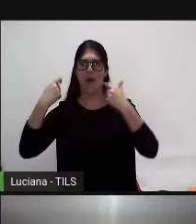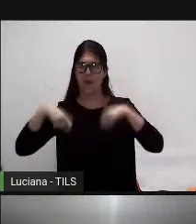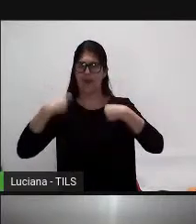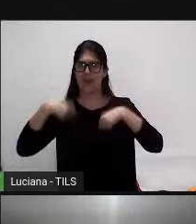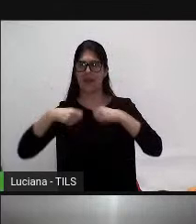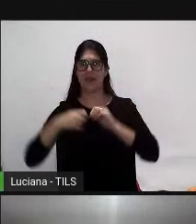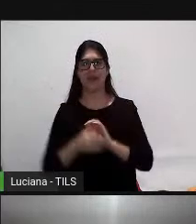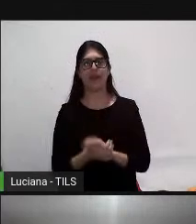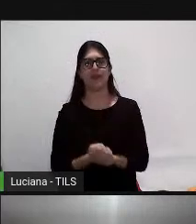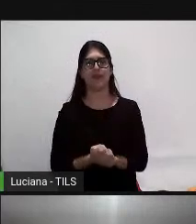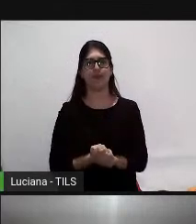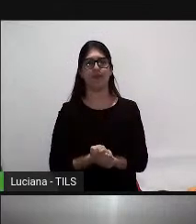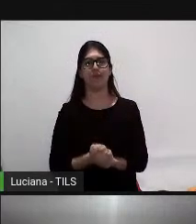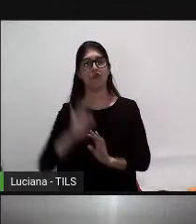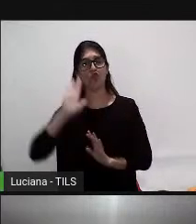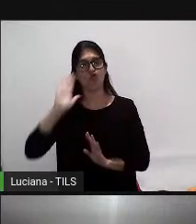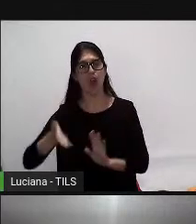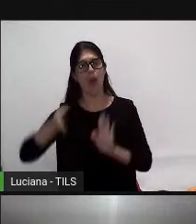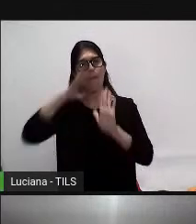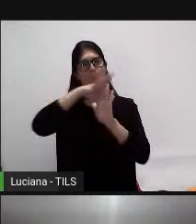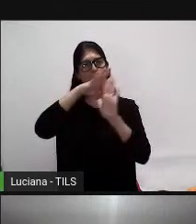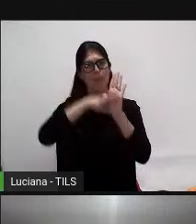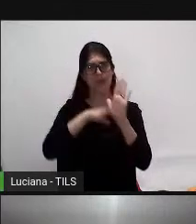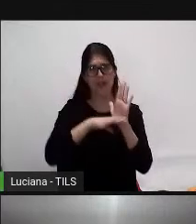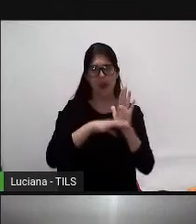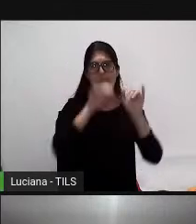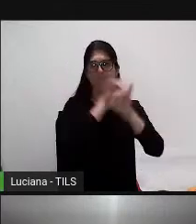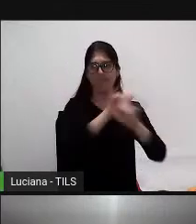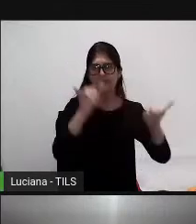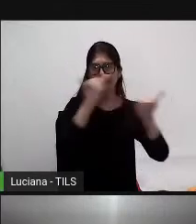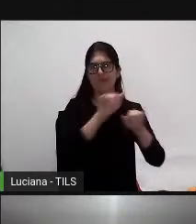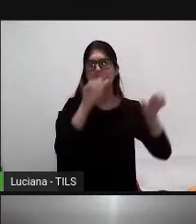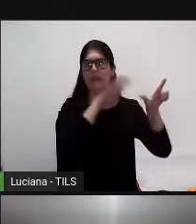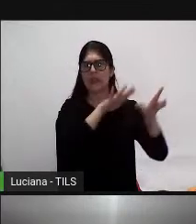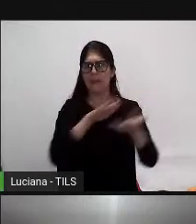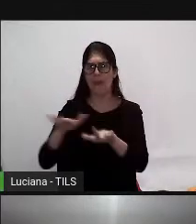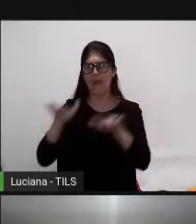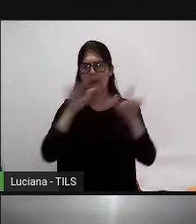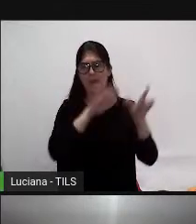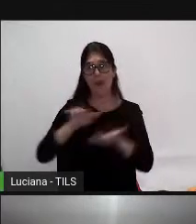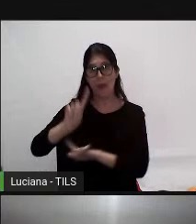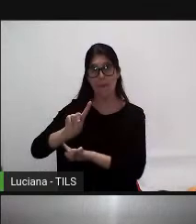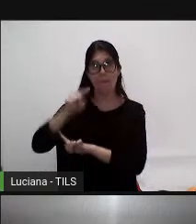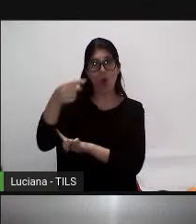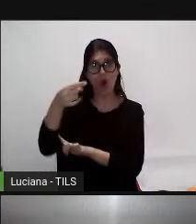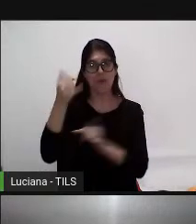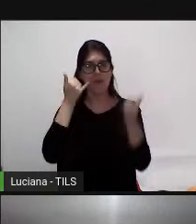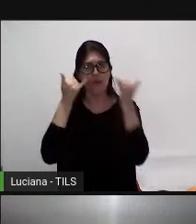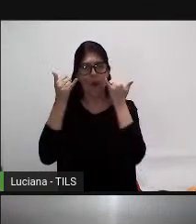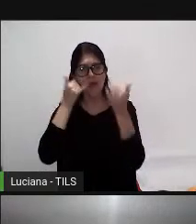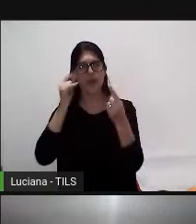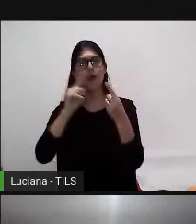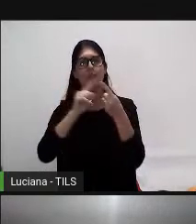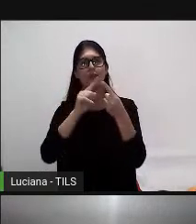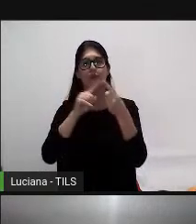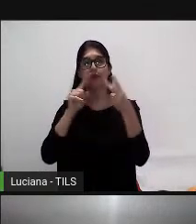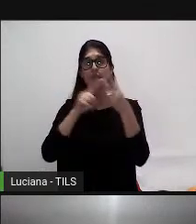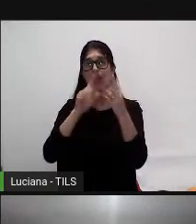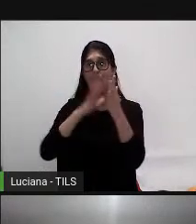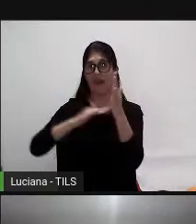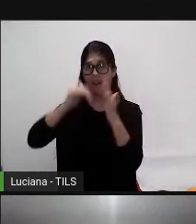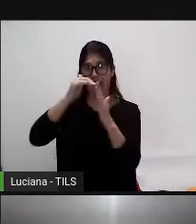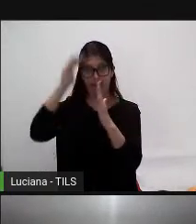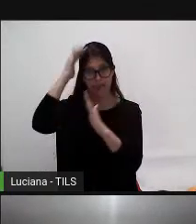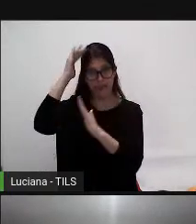a programação desse acolhimento, com a semana, essa semana e semana que vem, o calendário acadêmico 2021,